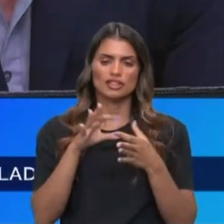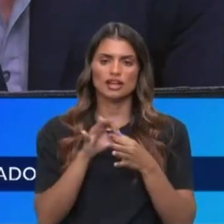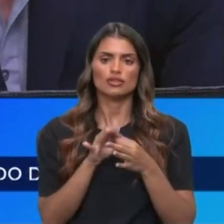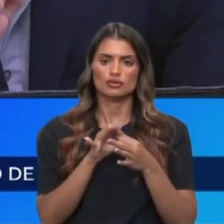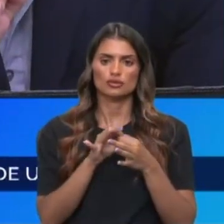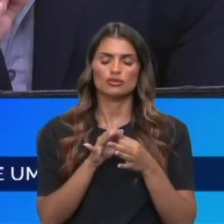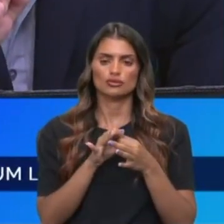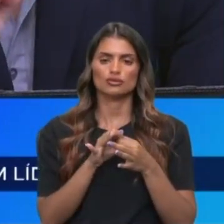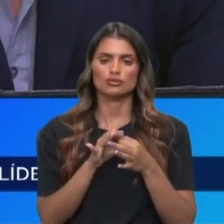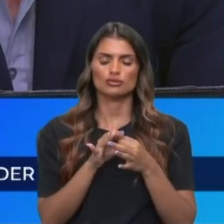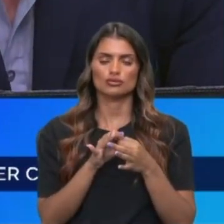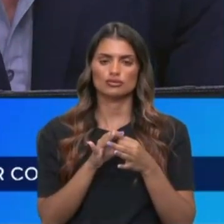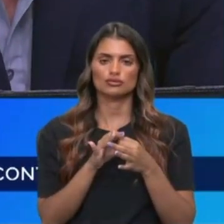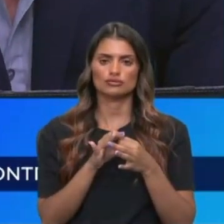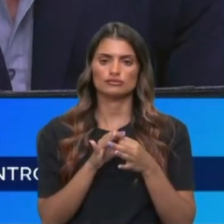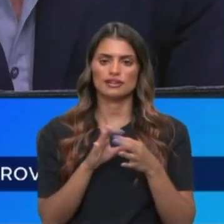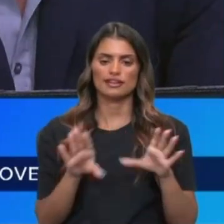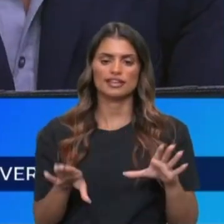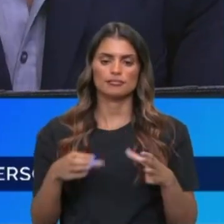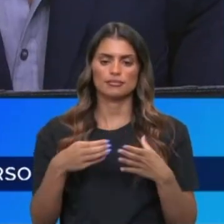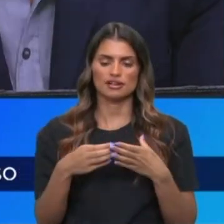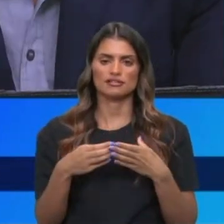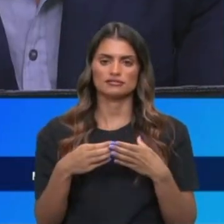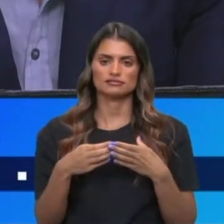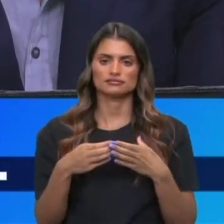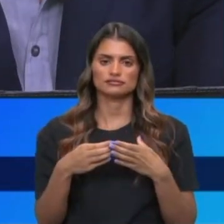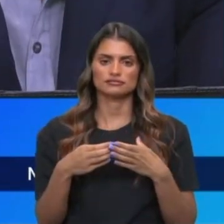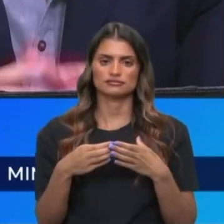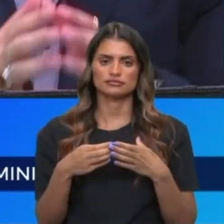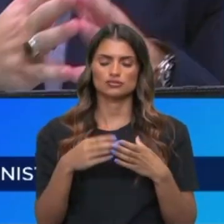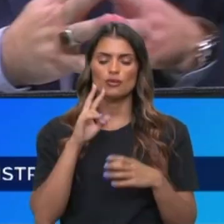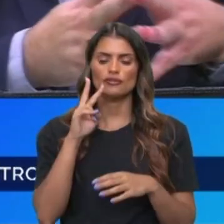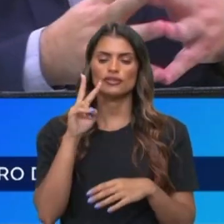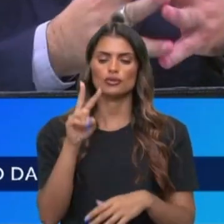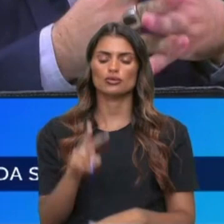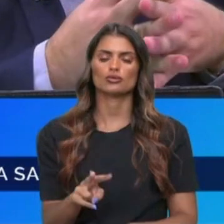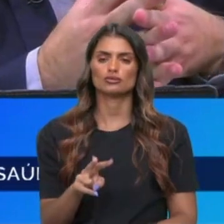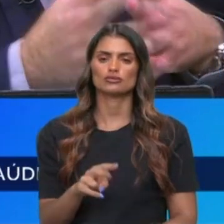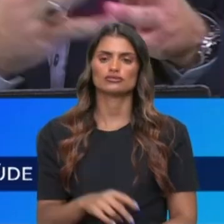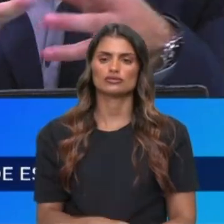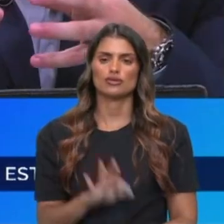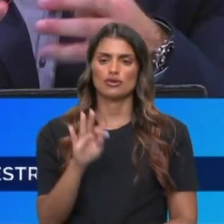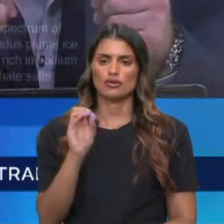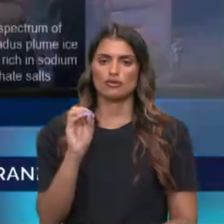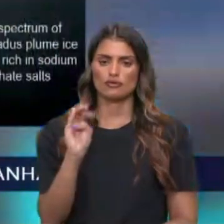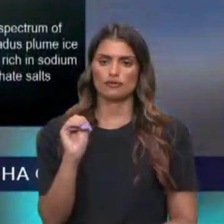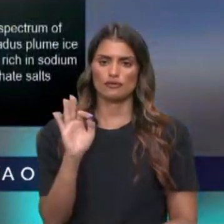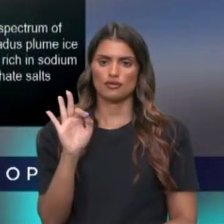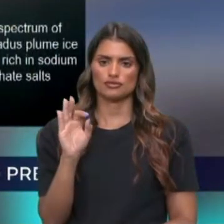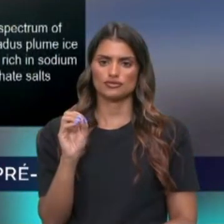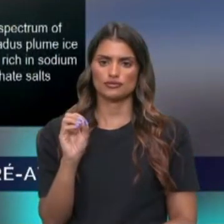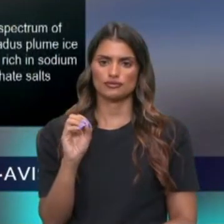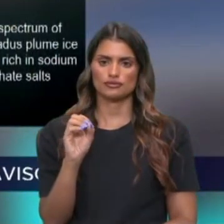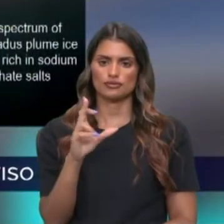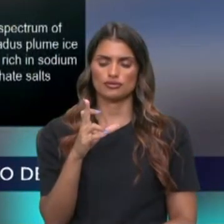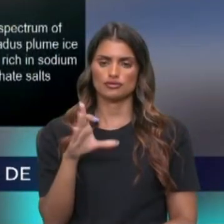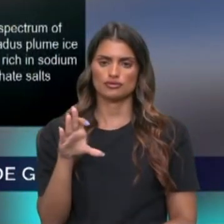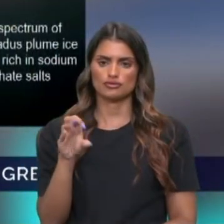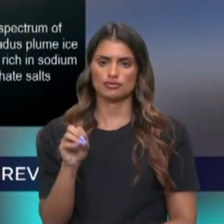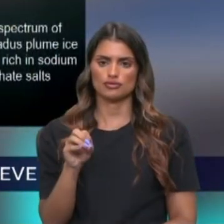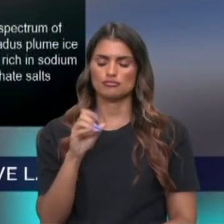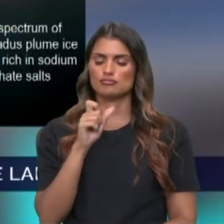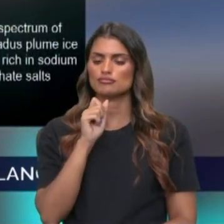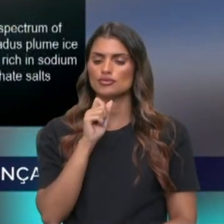feita por esta equipa de astrónomos, o que se encontrou aqui foi fósforo, sob a forma de fosfato, que até pode